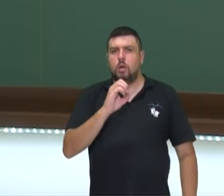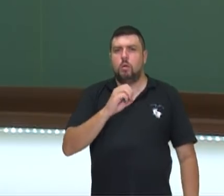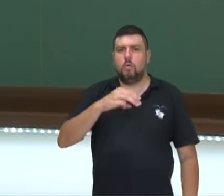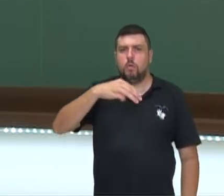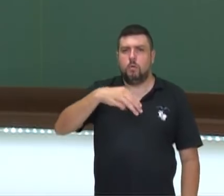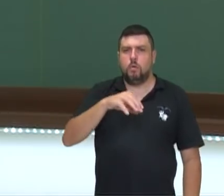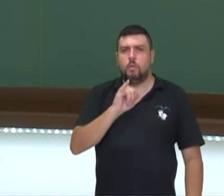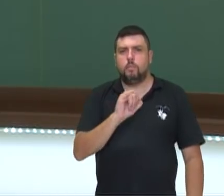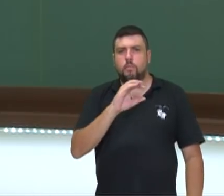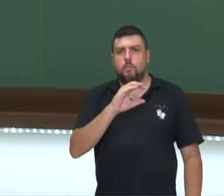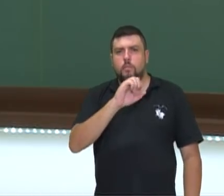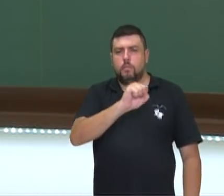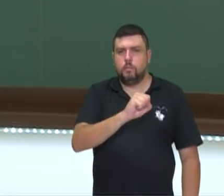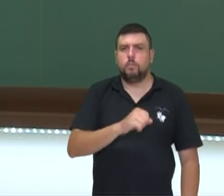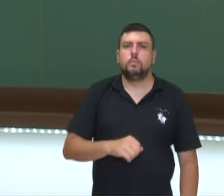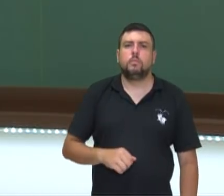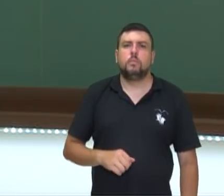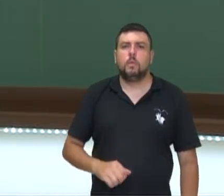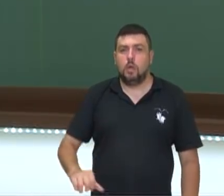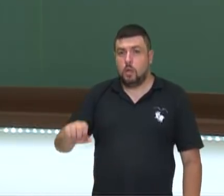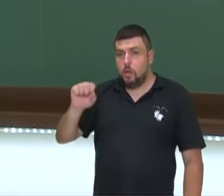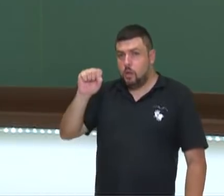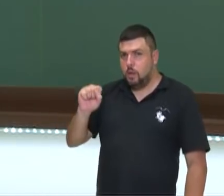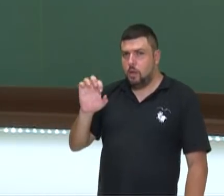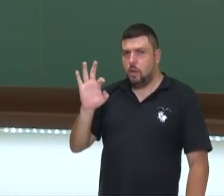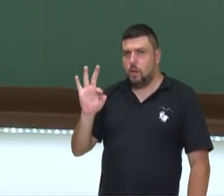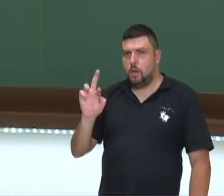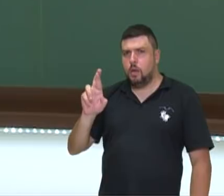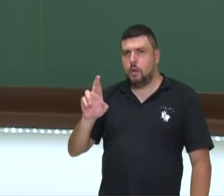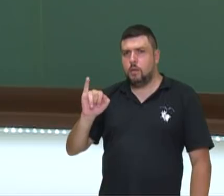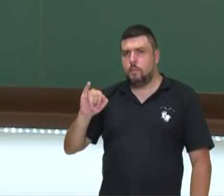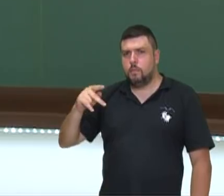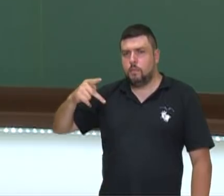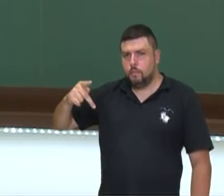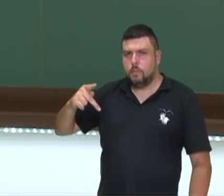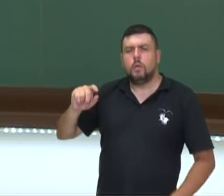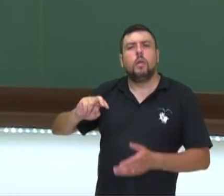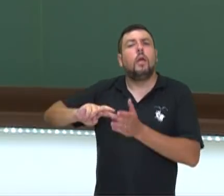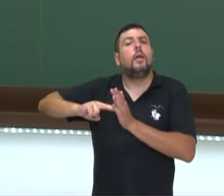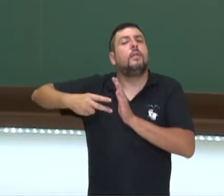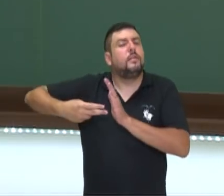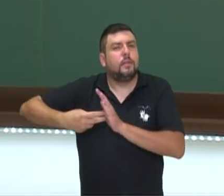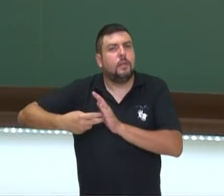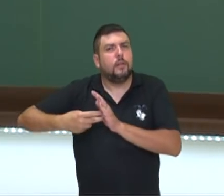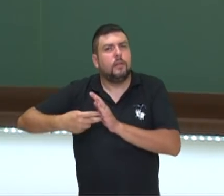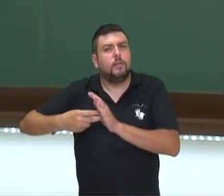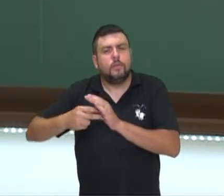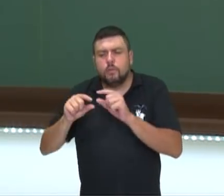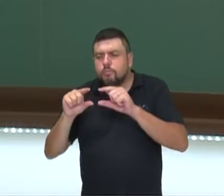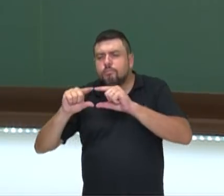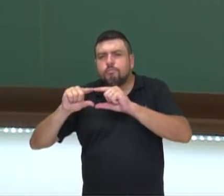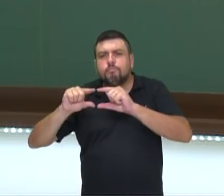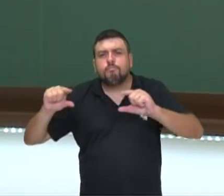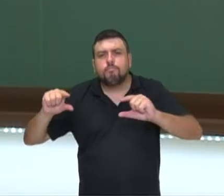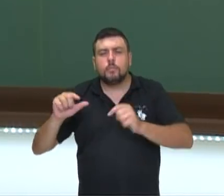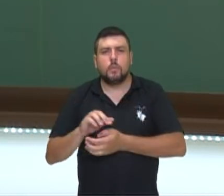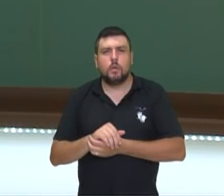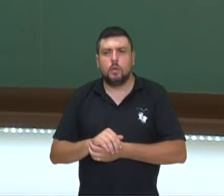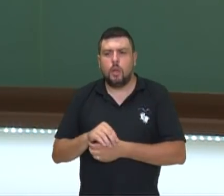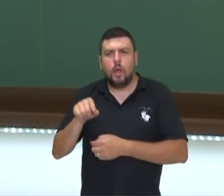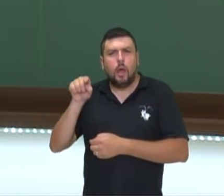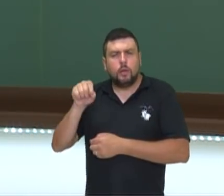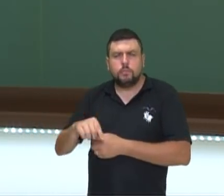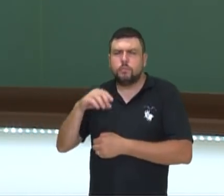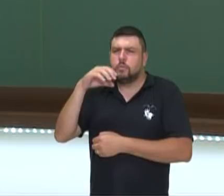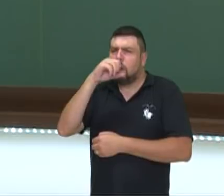strip, strip vem mesmo dessa ideia de tirinha, um pedacinho, beleza? Tirinha em quadrinhos, rápida e com